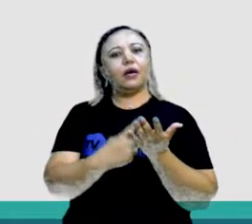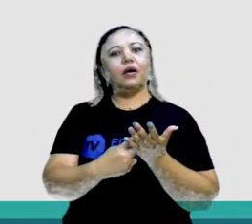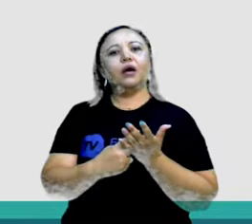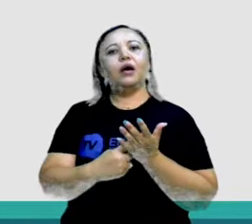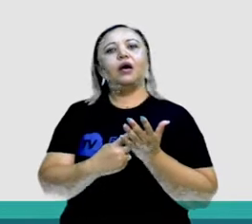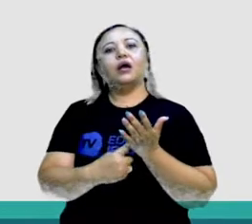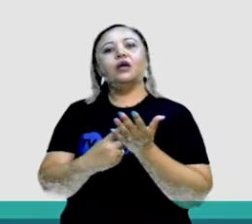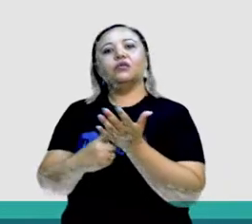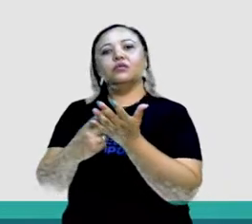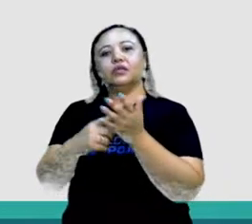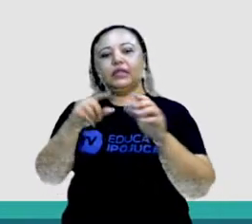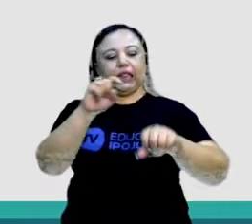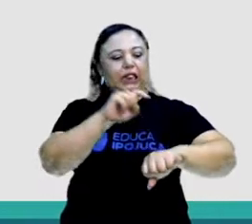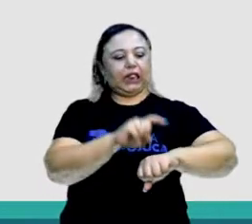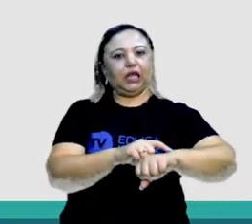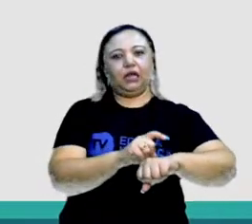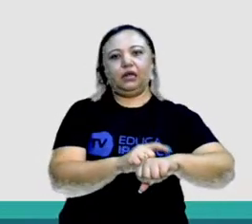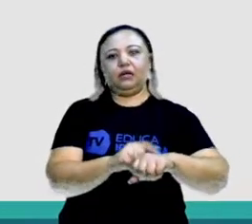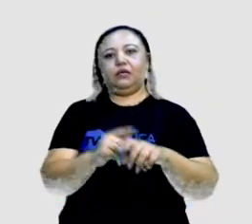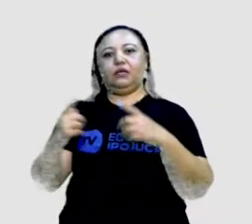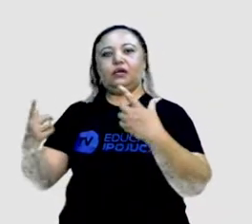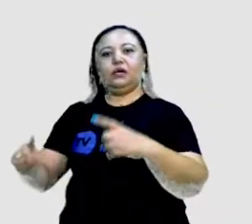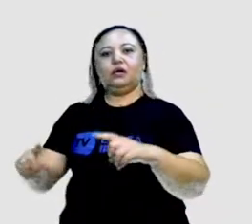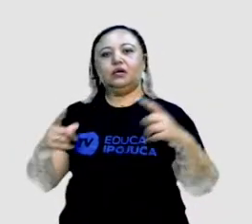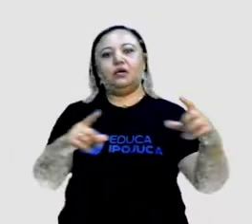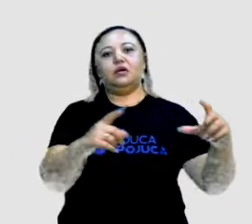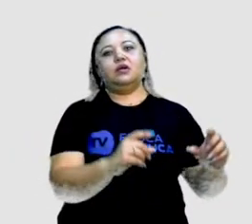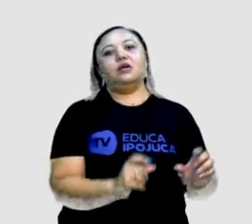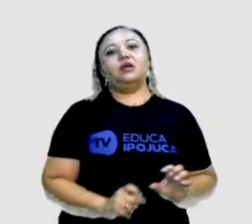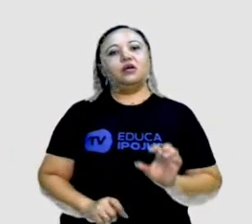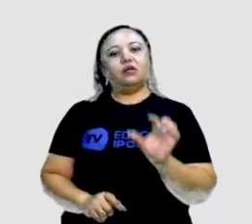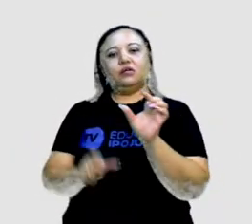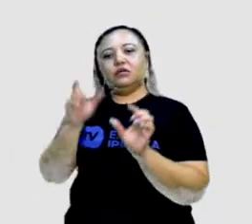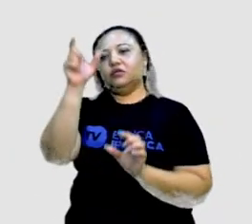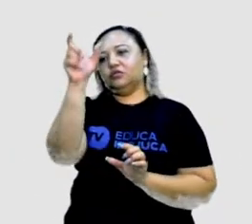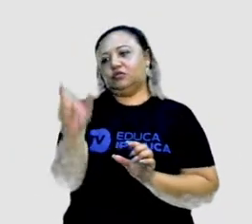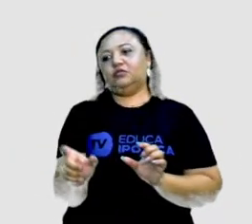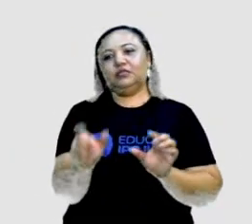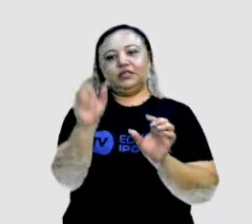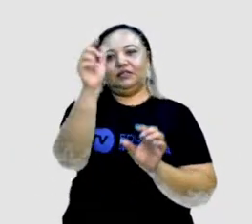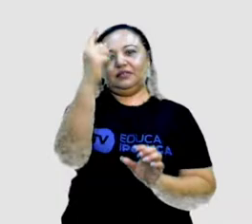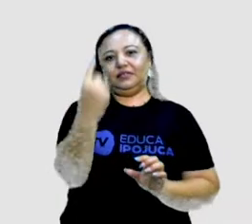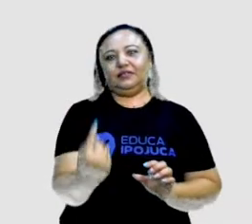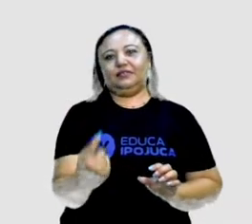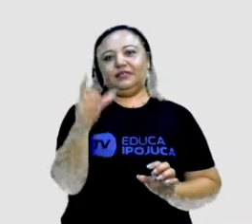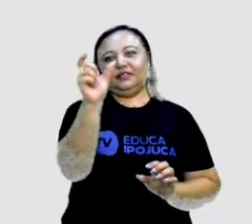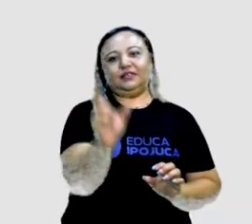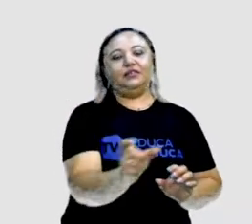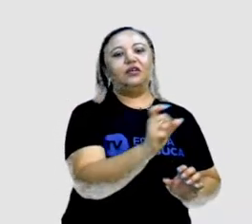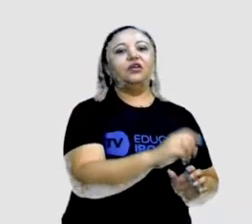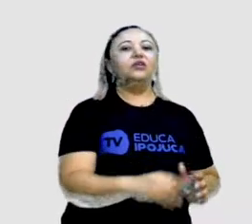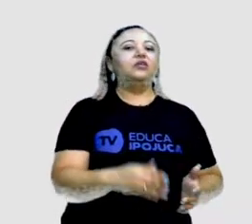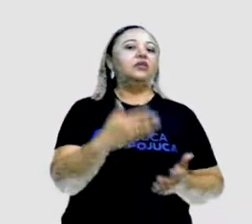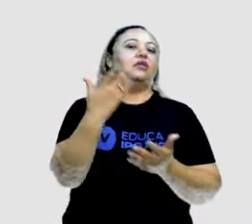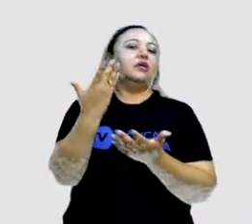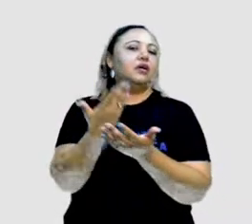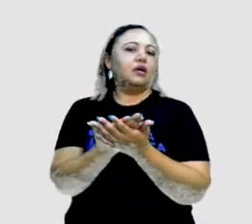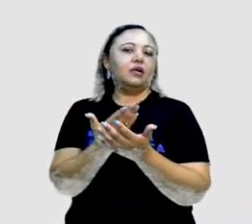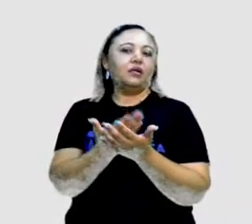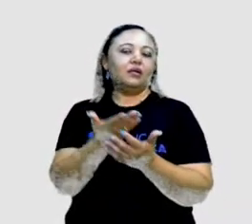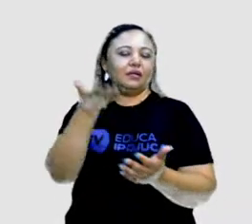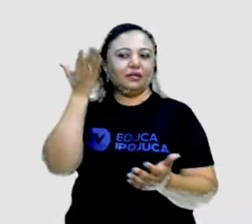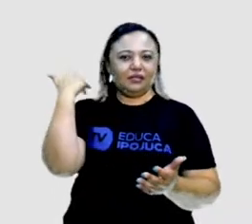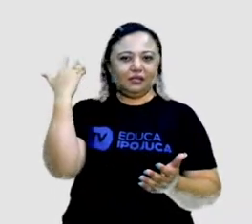dos personagens. Mas antes, vamos relembrar o que a gente viu na aula passada. Na aula passada, nós estudamos os elementos